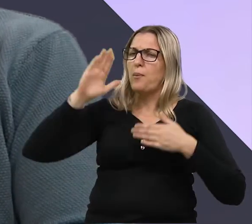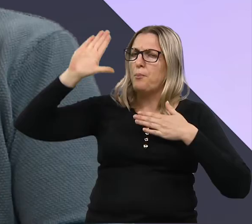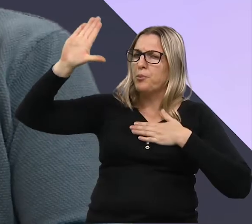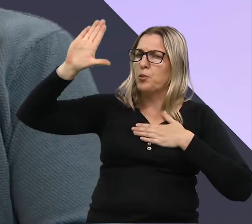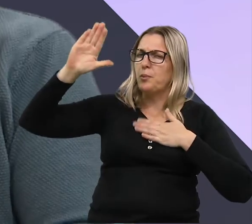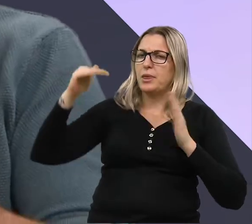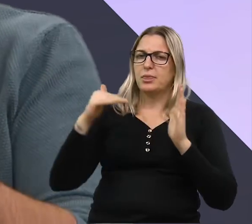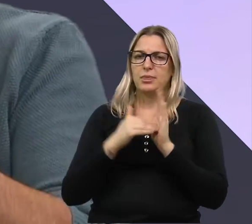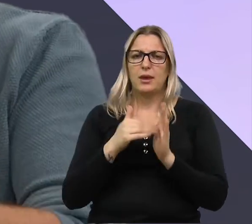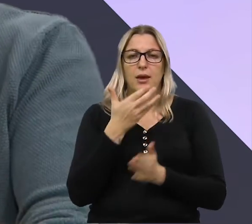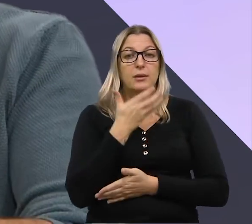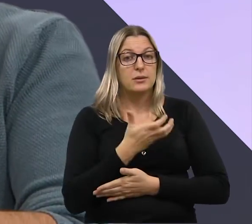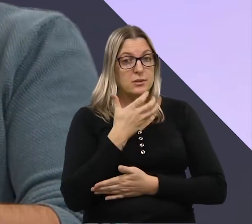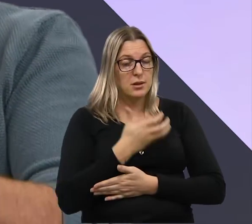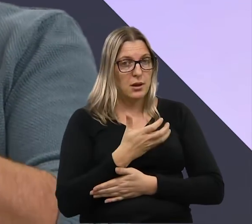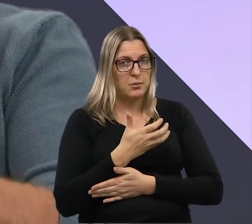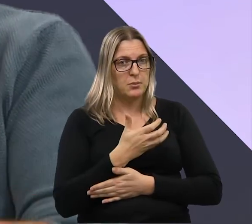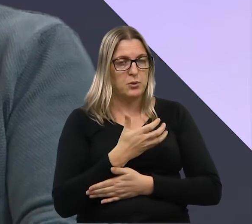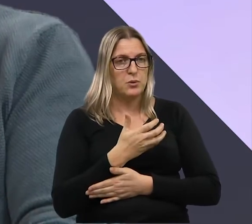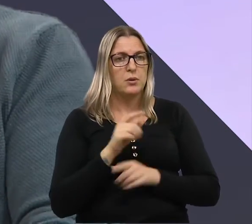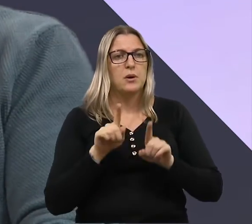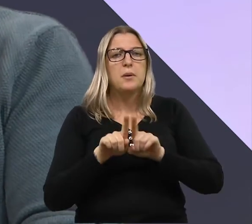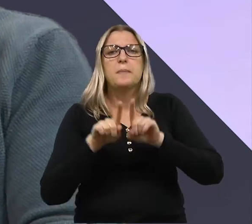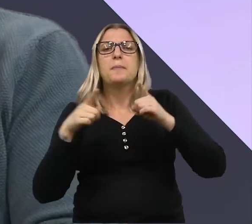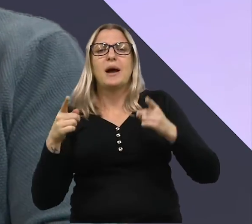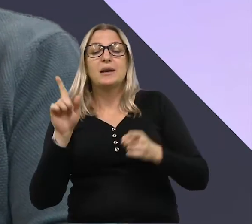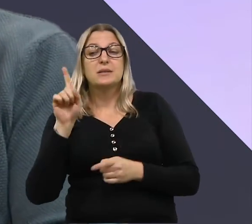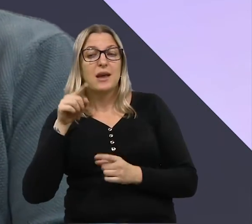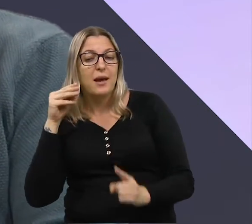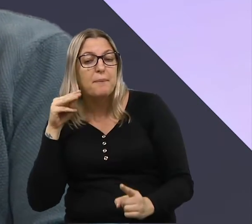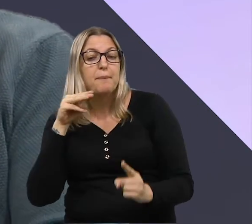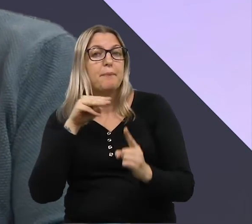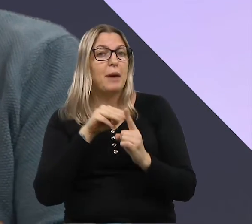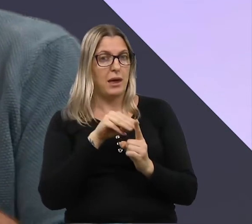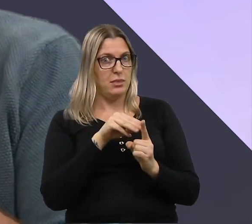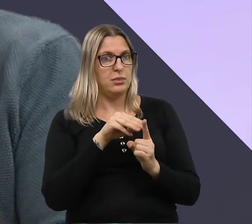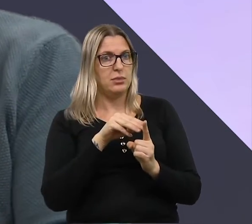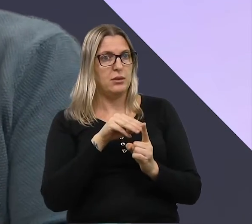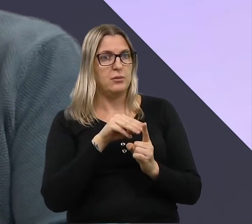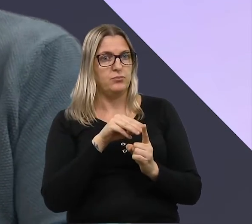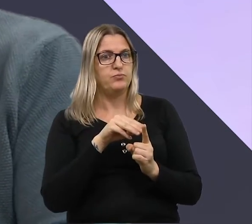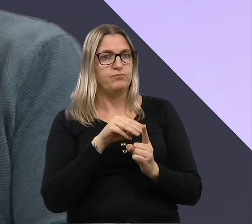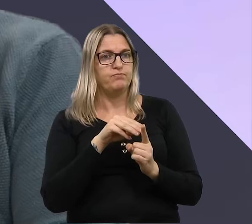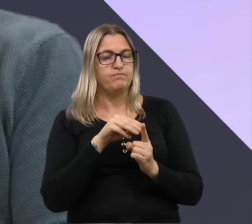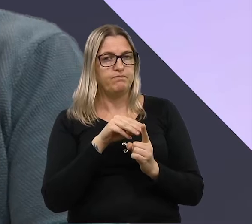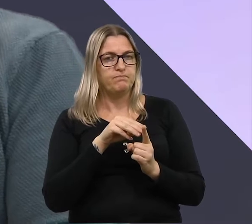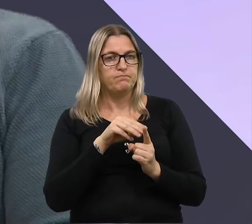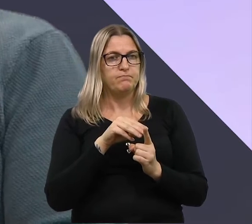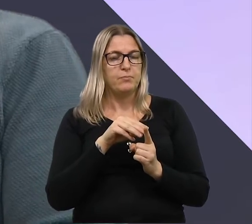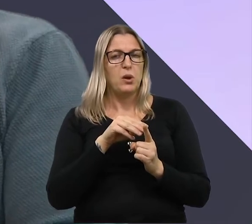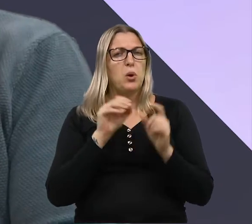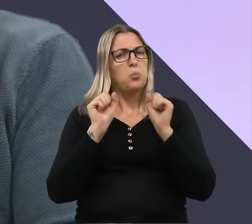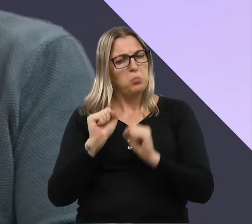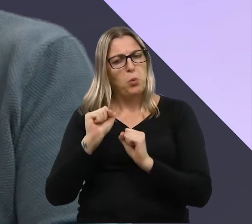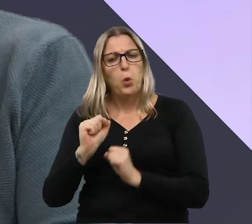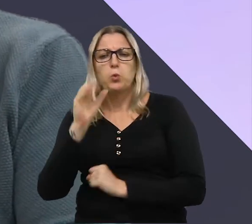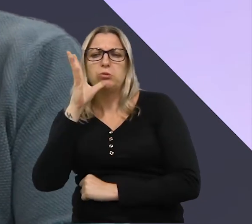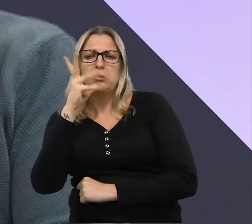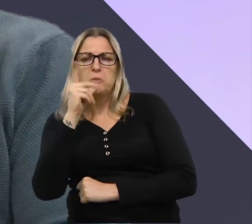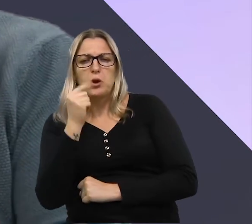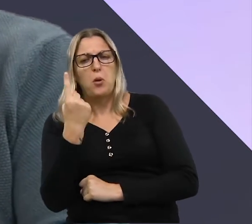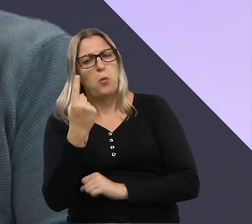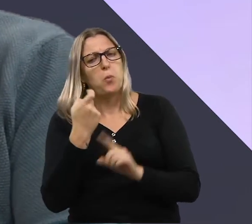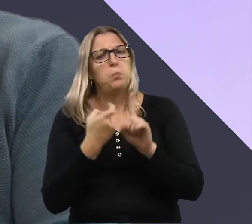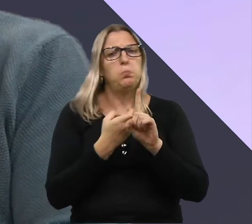porque pode dar algum problema eles não fazer uma meta Prefeito uma meta que nós temos para seguir isso não vai vai girar em torno disso um um mês a mais